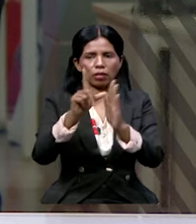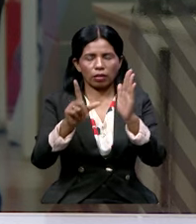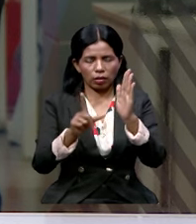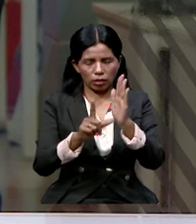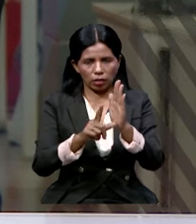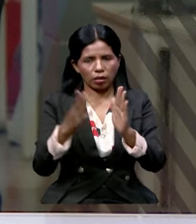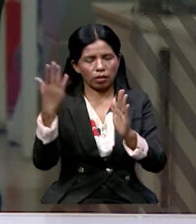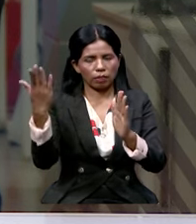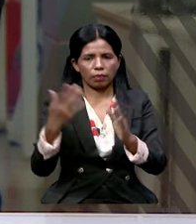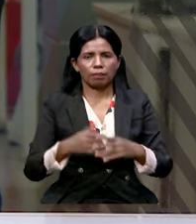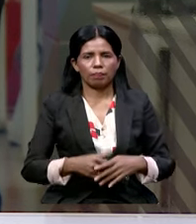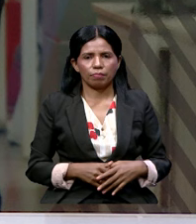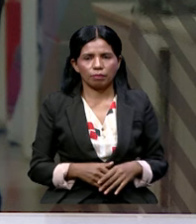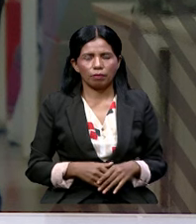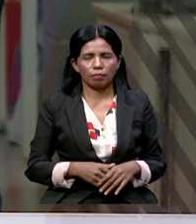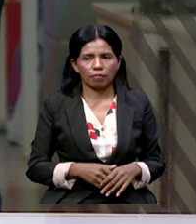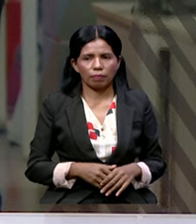reforma.